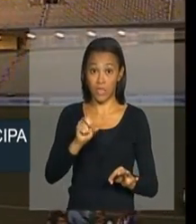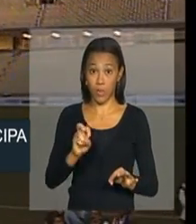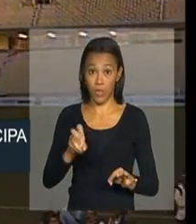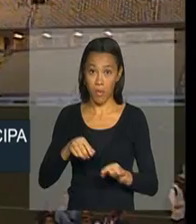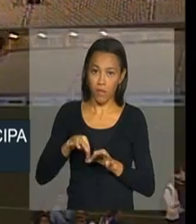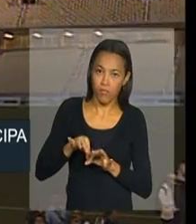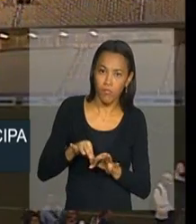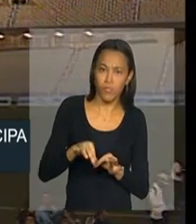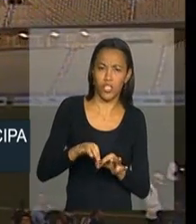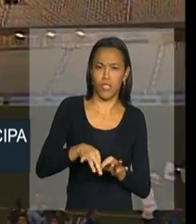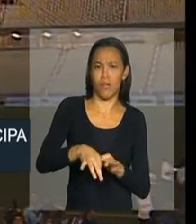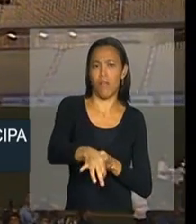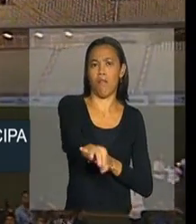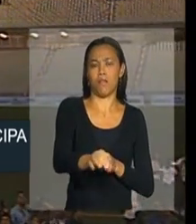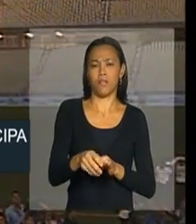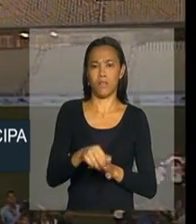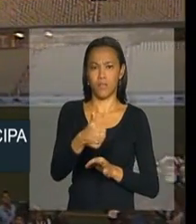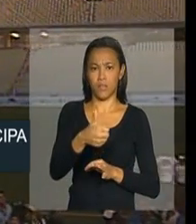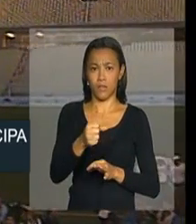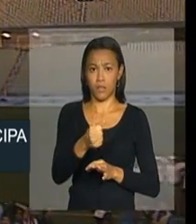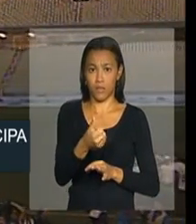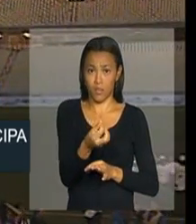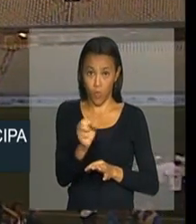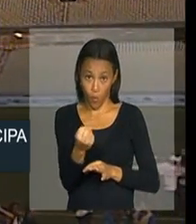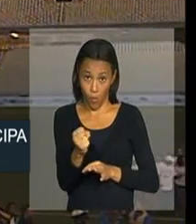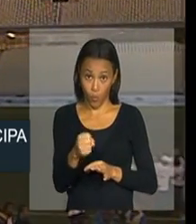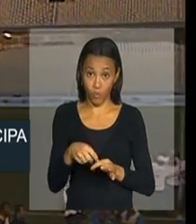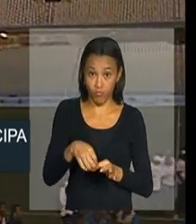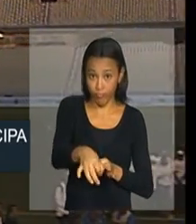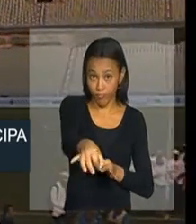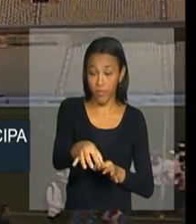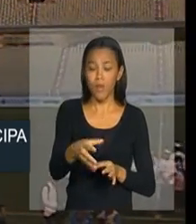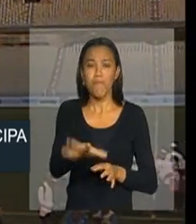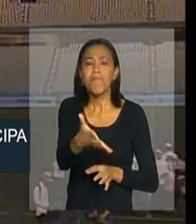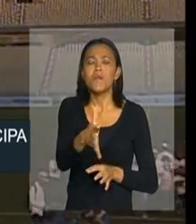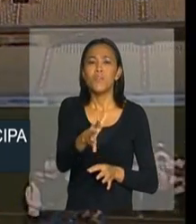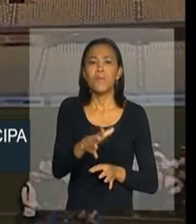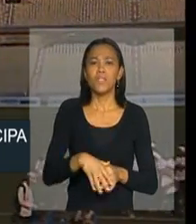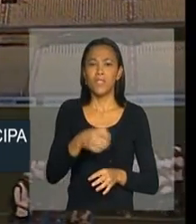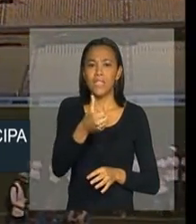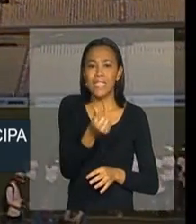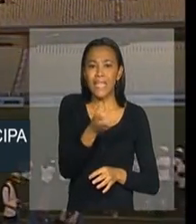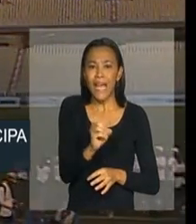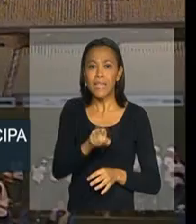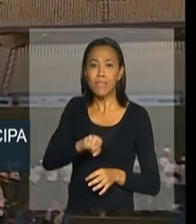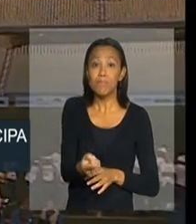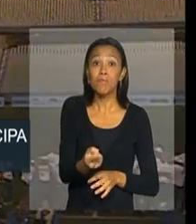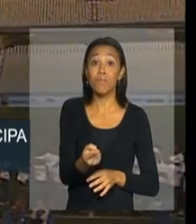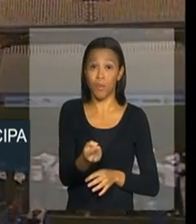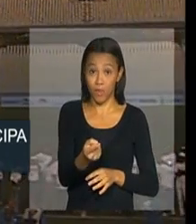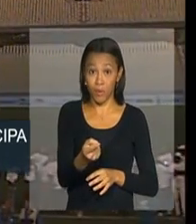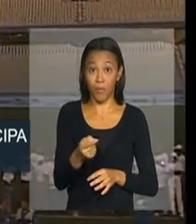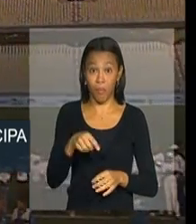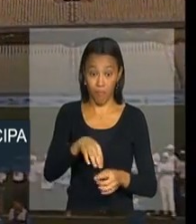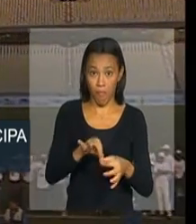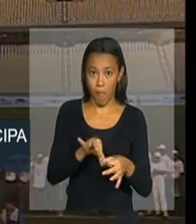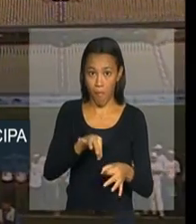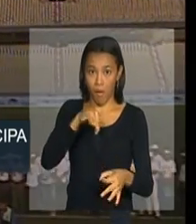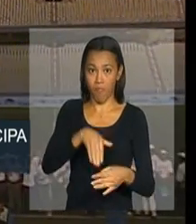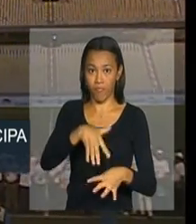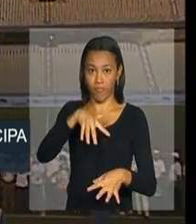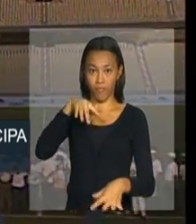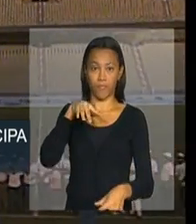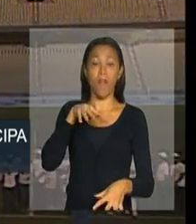68 metros de largura e fica a uma distância de 10 mil metros da arquibancada. Vai haver